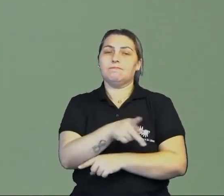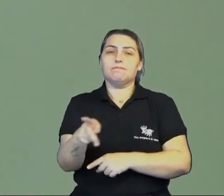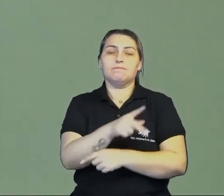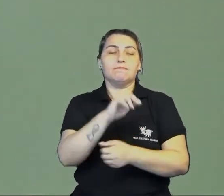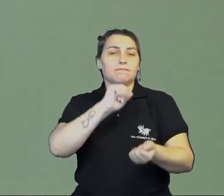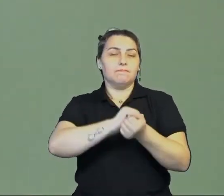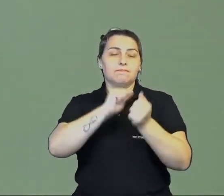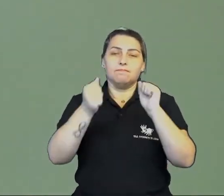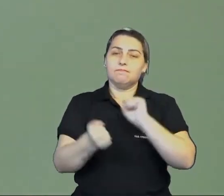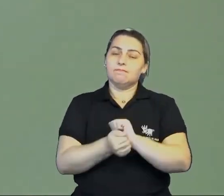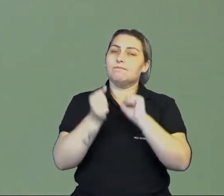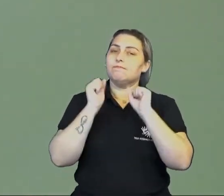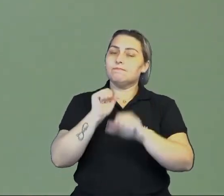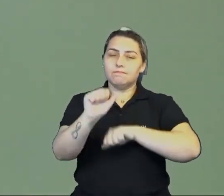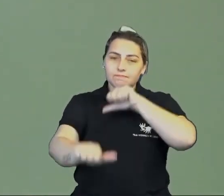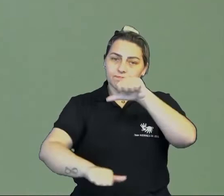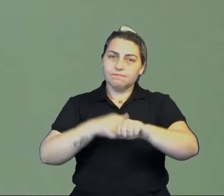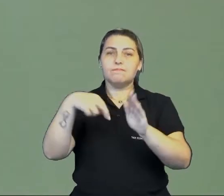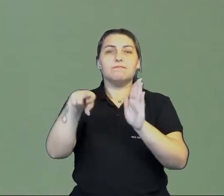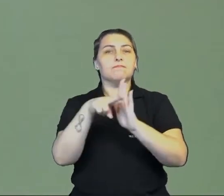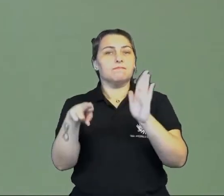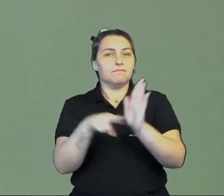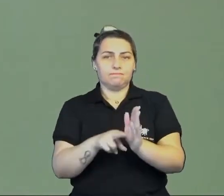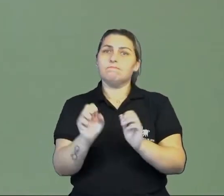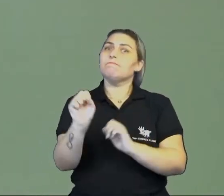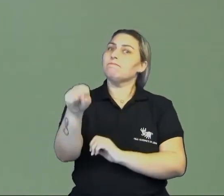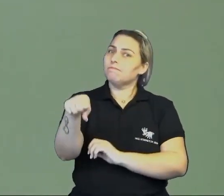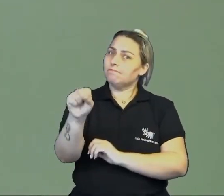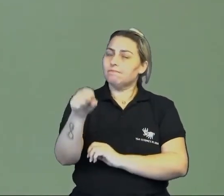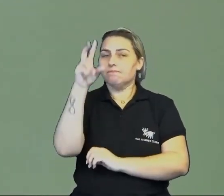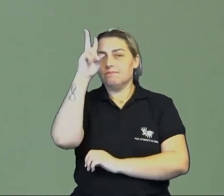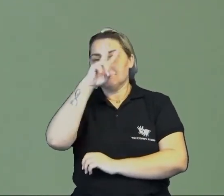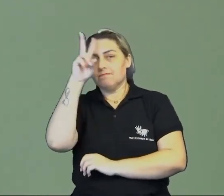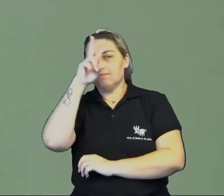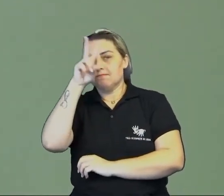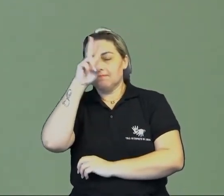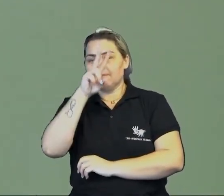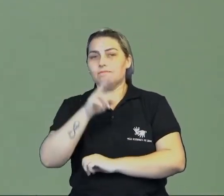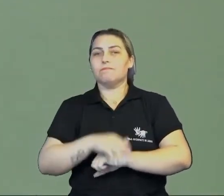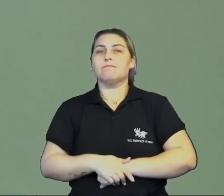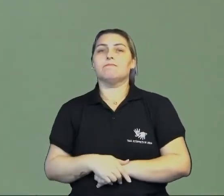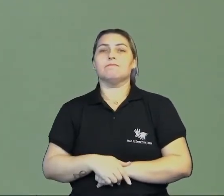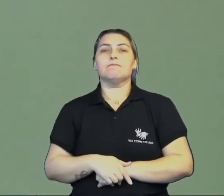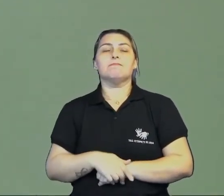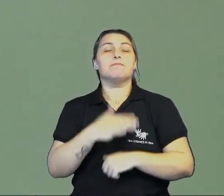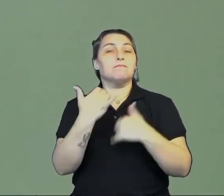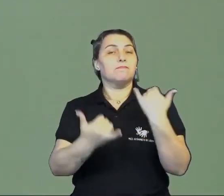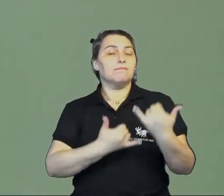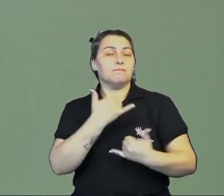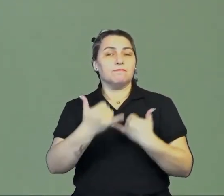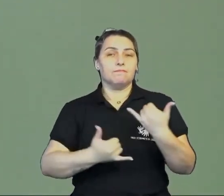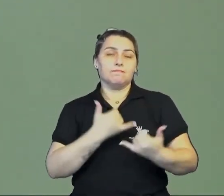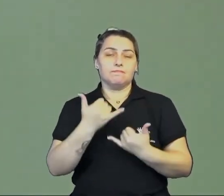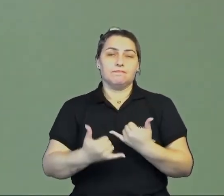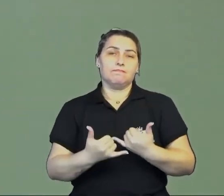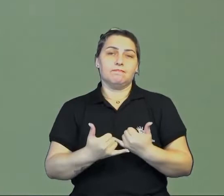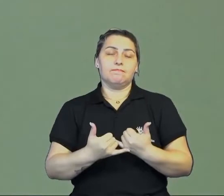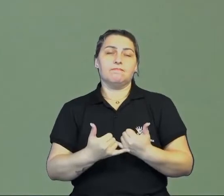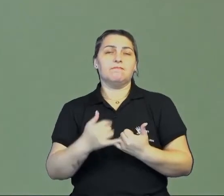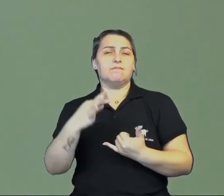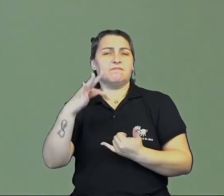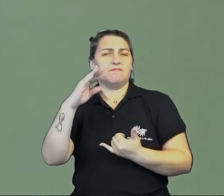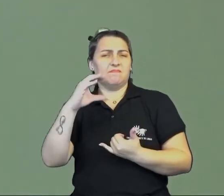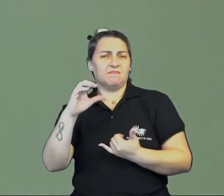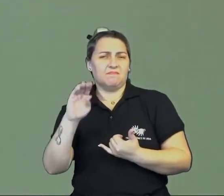eu vou adaptar, eu posso modificar a regra? Claro que sim. Eu lembro, como se fosse ontem, quando eu fui brincar de tecbol.